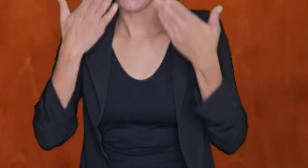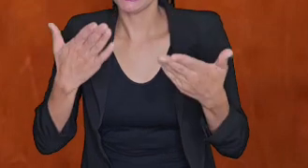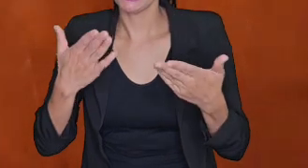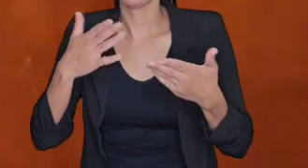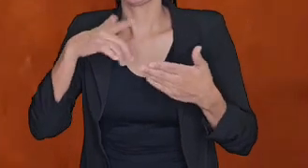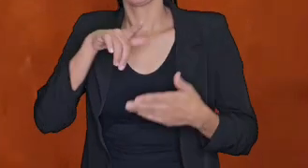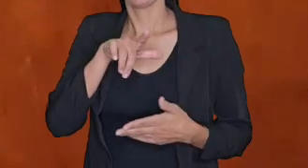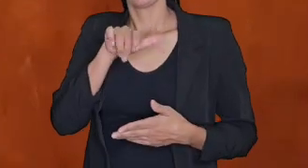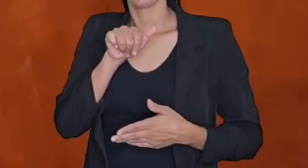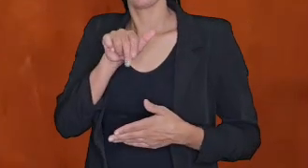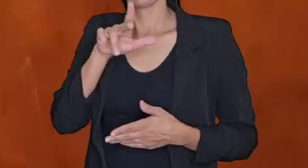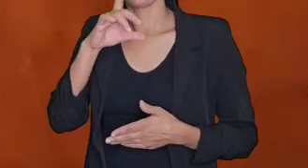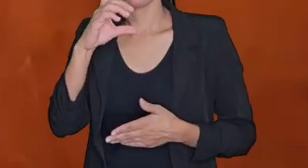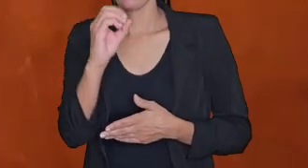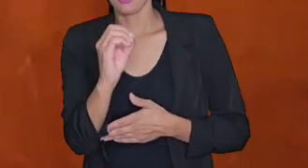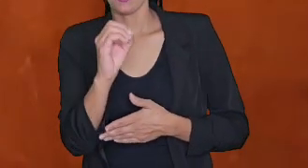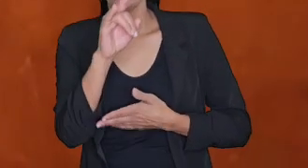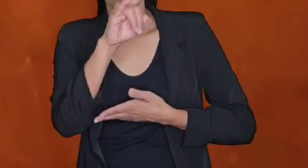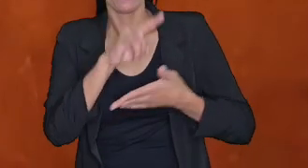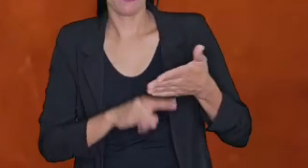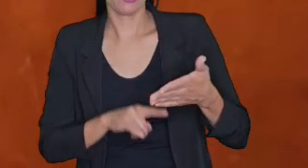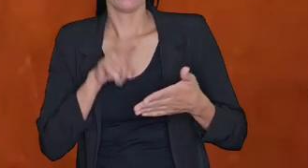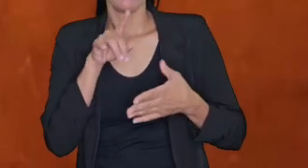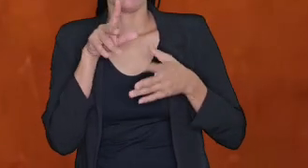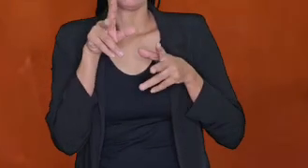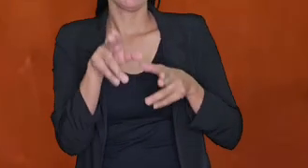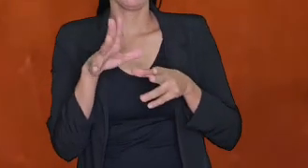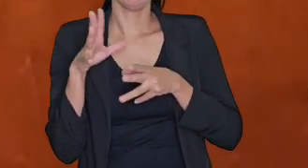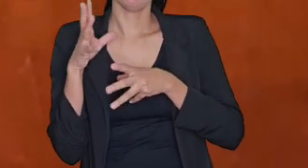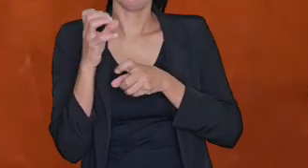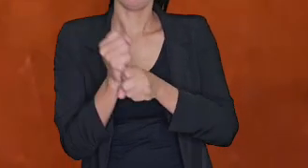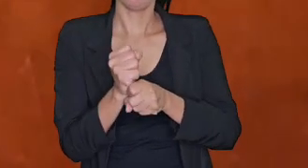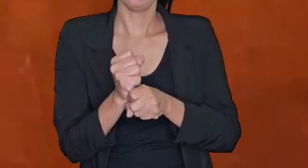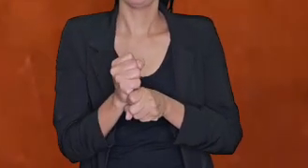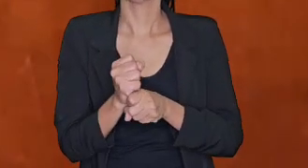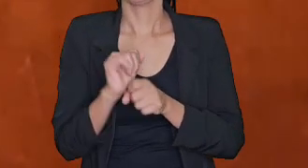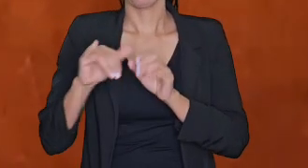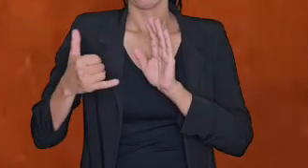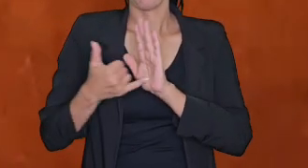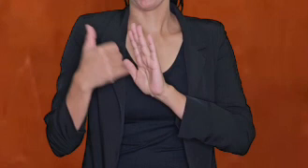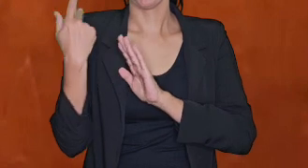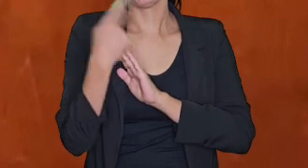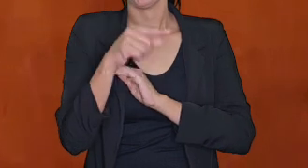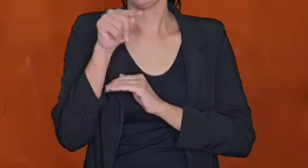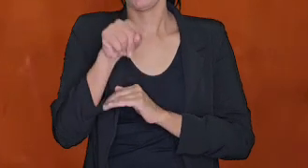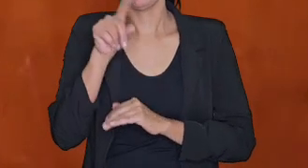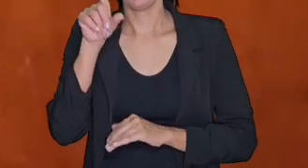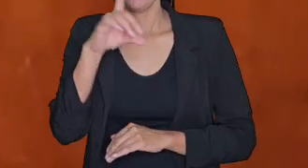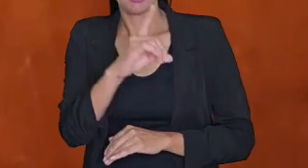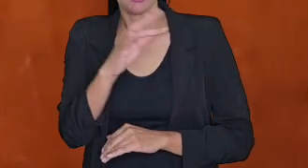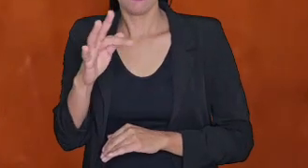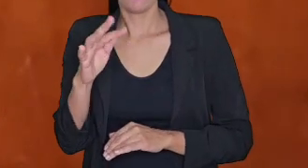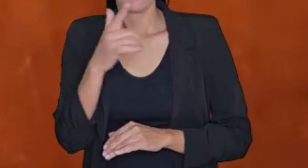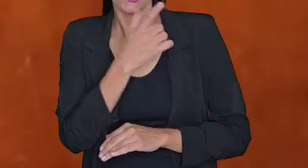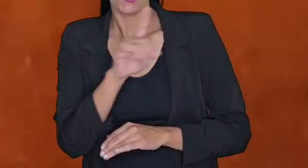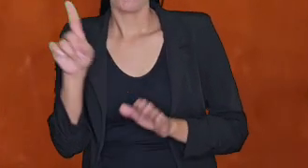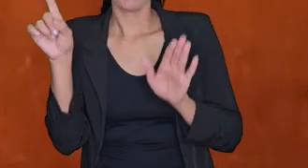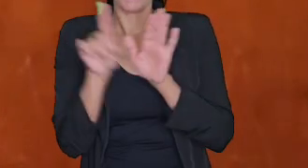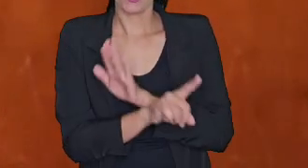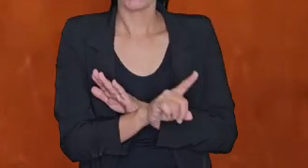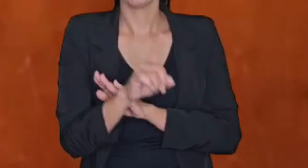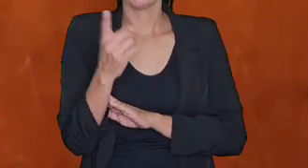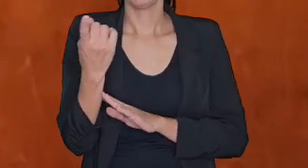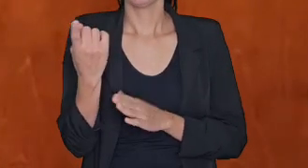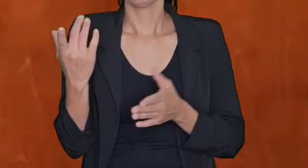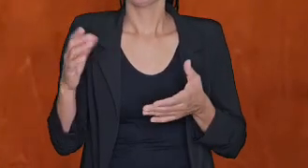essa burocracia de apresentação de um laudo. Então, é assim que se calculam os impostos de